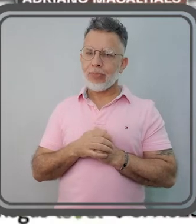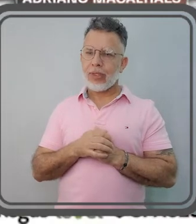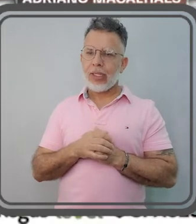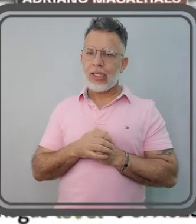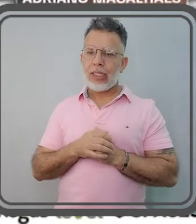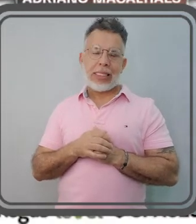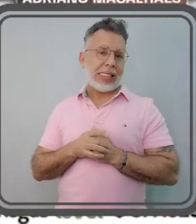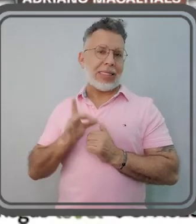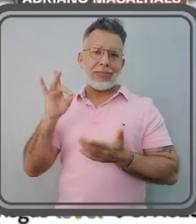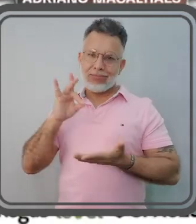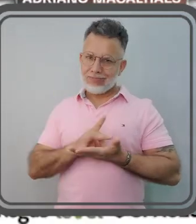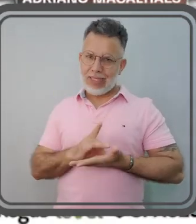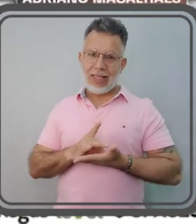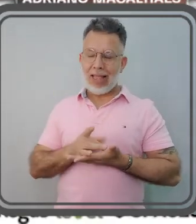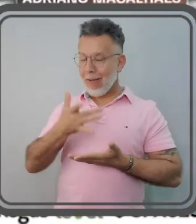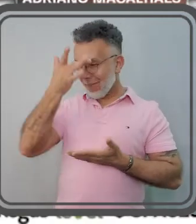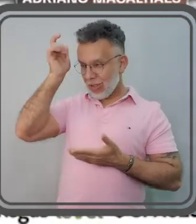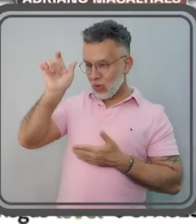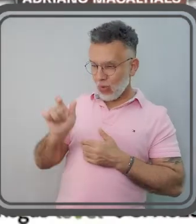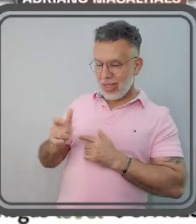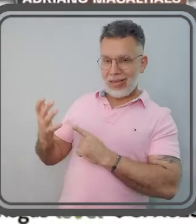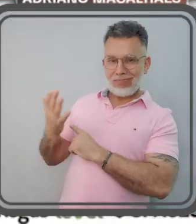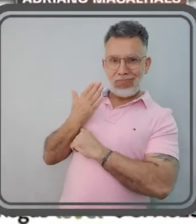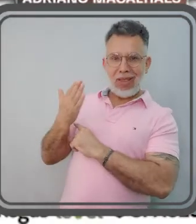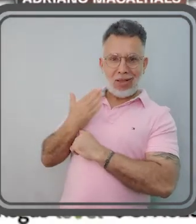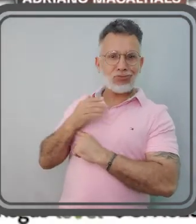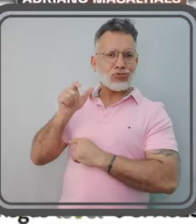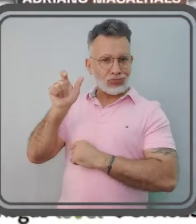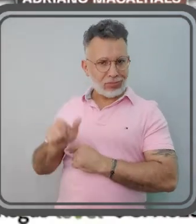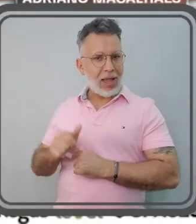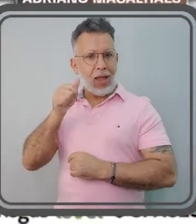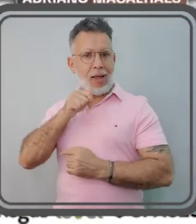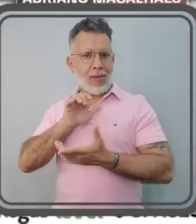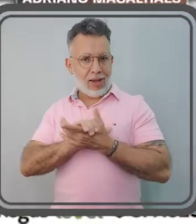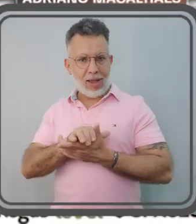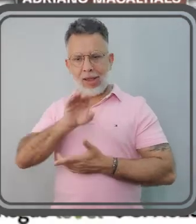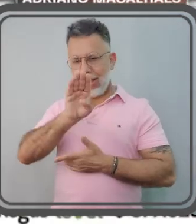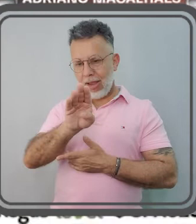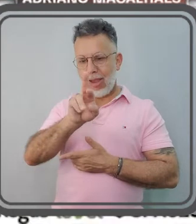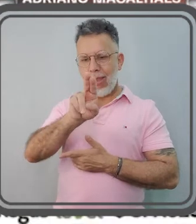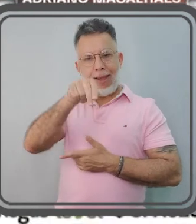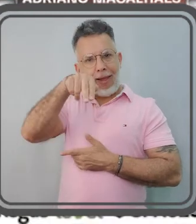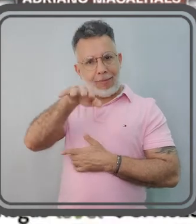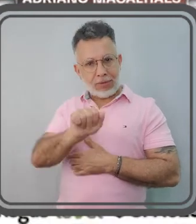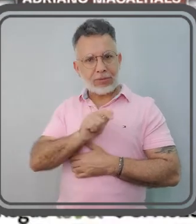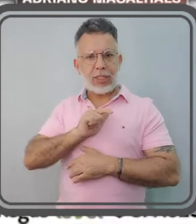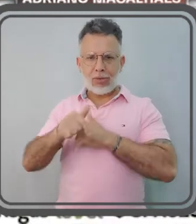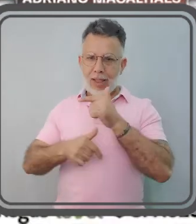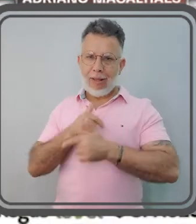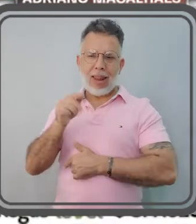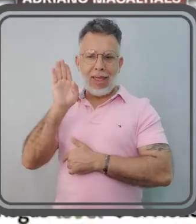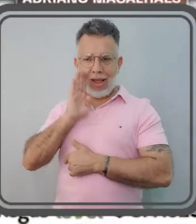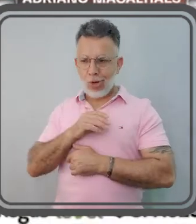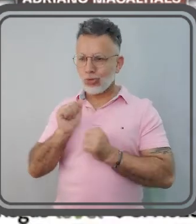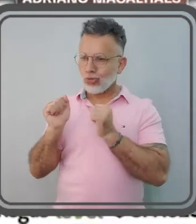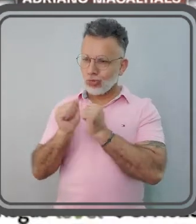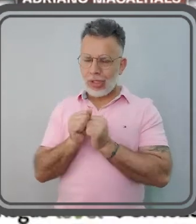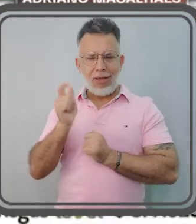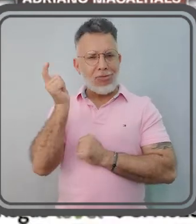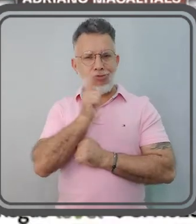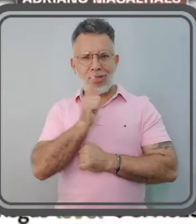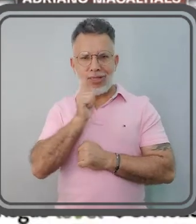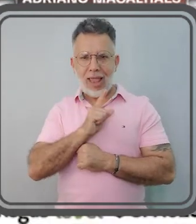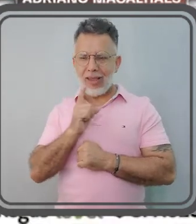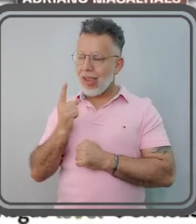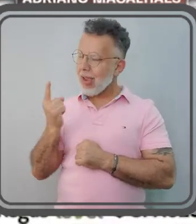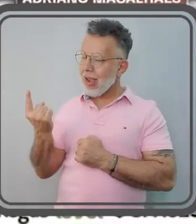né? A gente tem um trabalho bem legal juntos, onde a gente consegue, cada um com a suas fortalezas ali, né, até mesmo dificuldades,